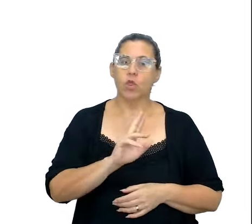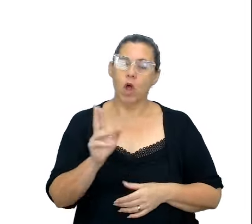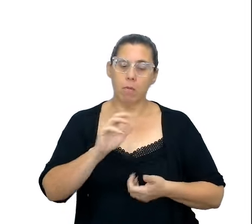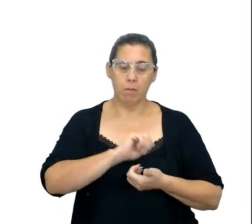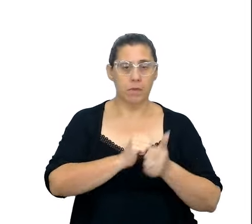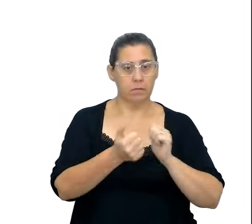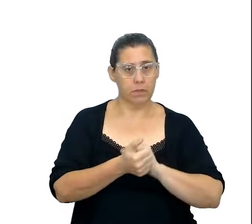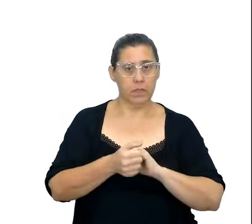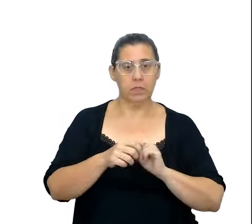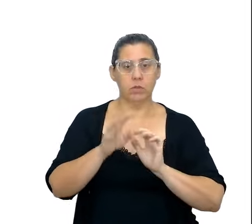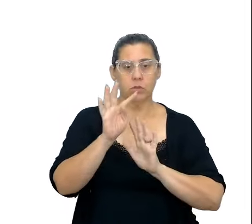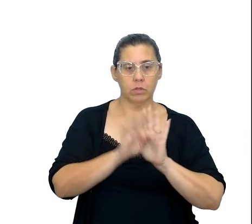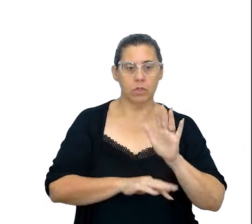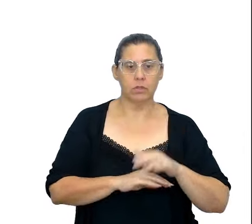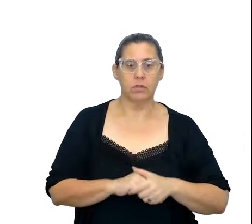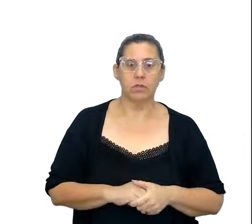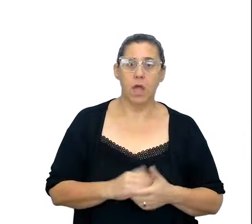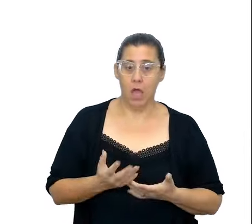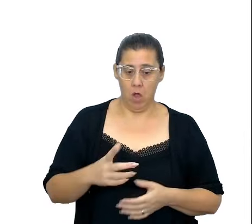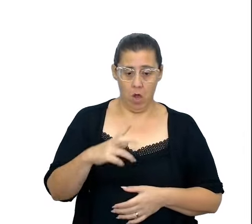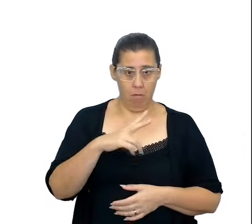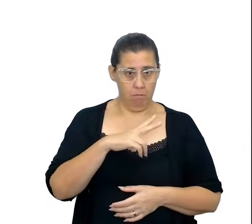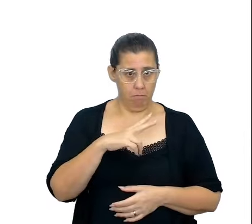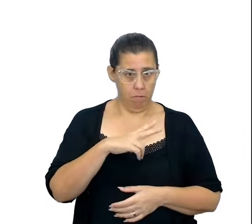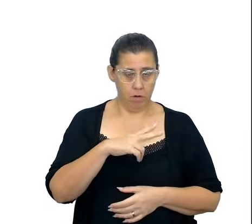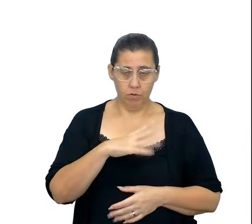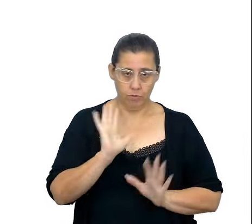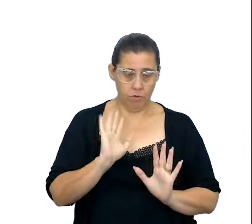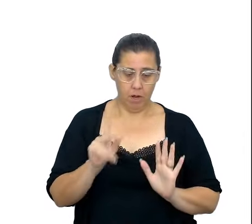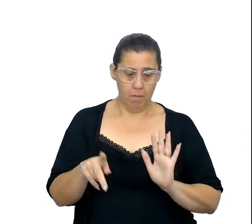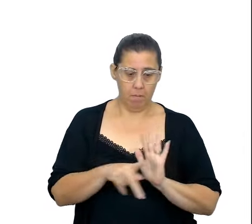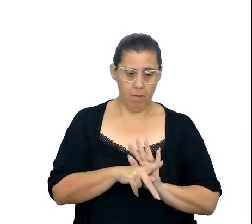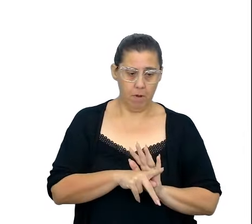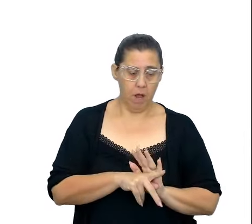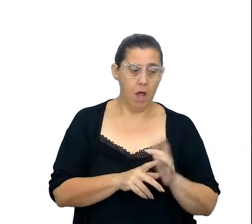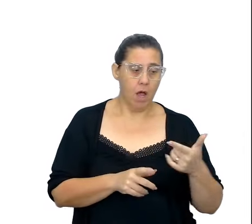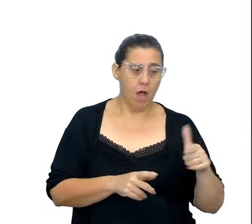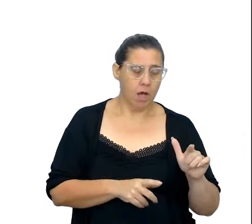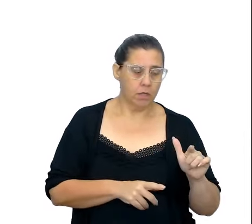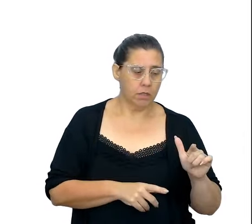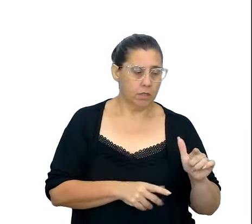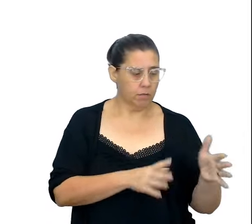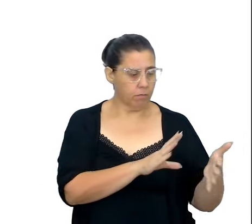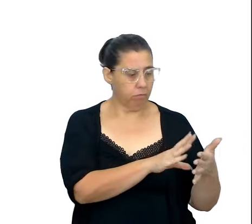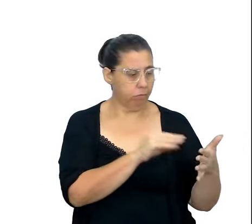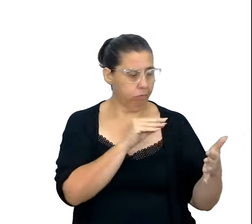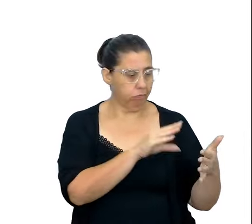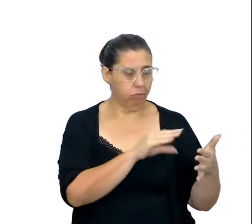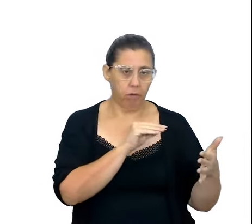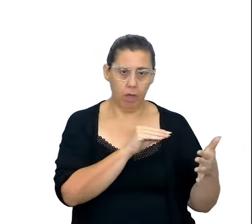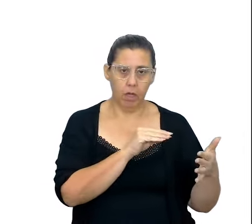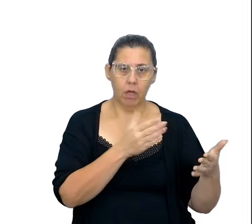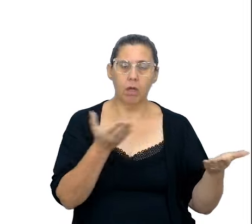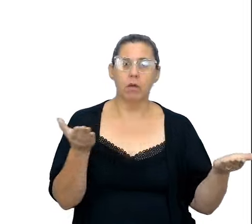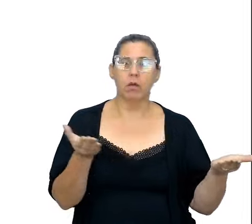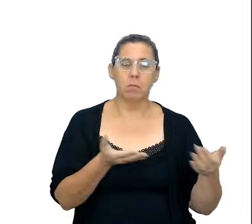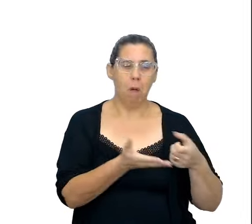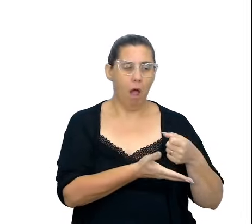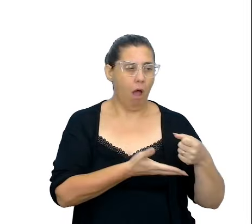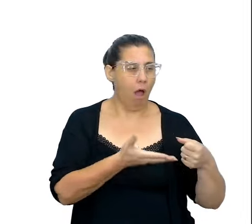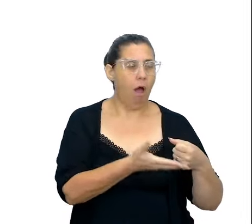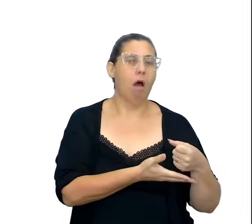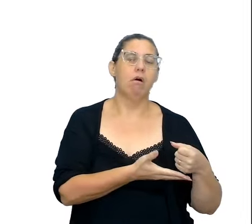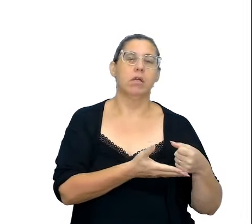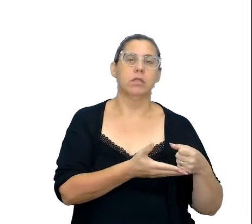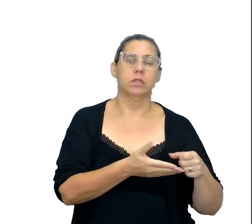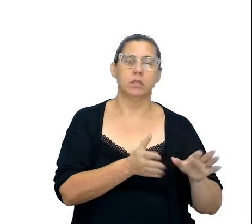seu texto, agora ele já vai para a sua própria produção. Até então, ele estava focando ali naquele texto que ele trouxe como base, né,